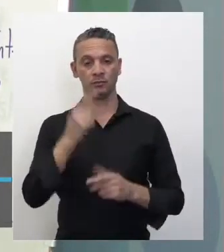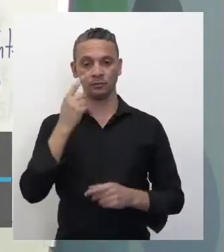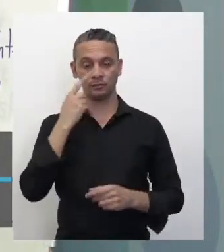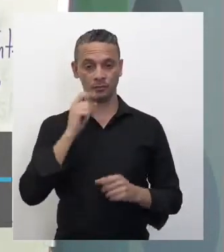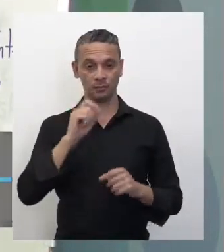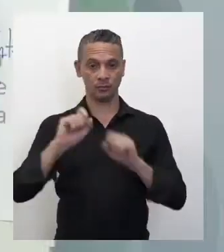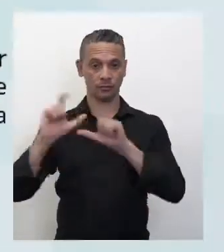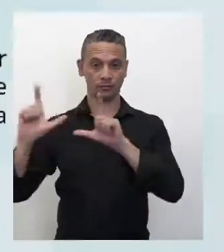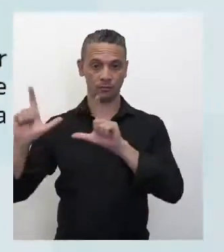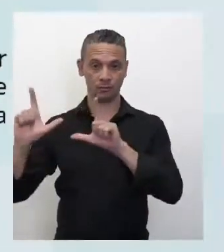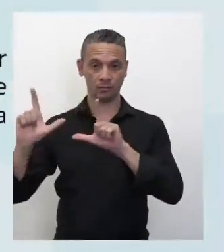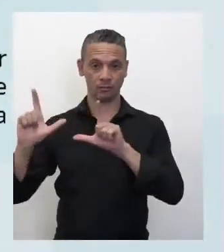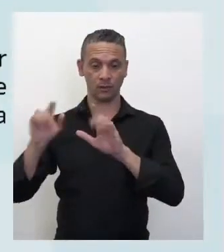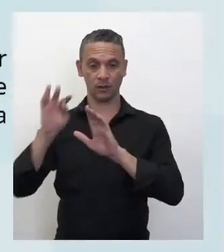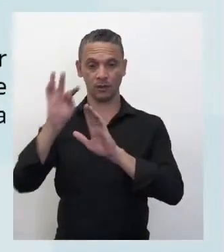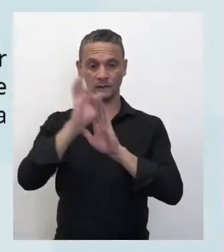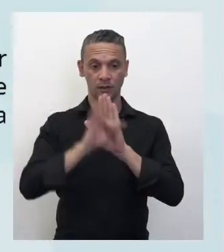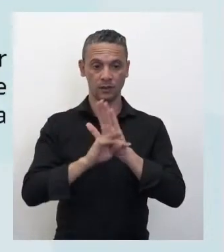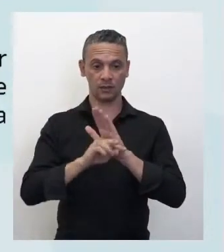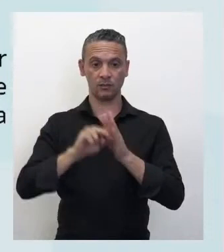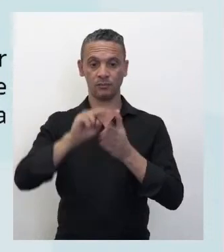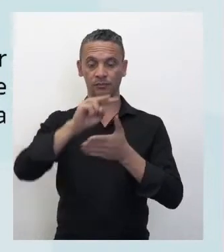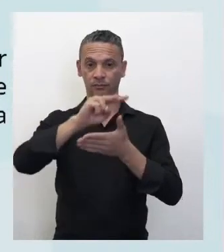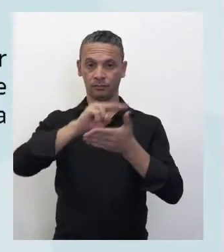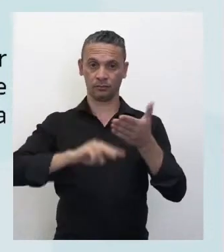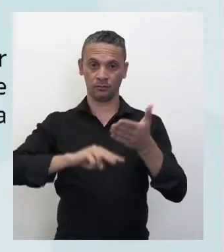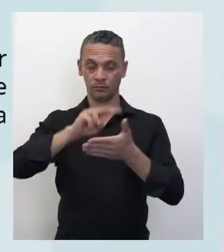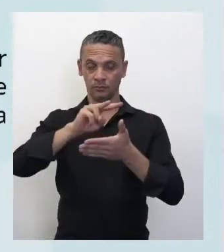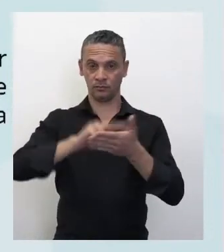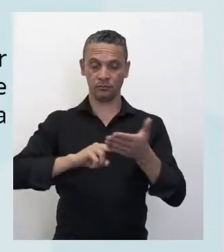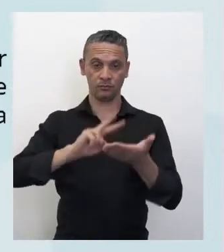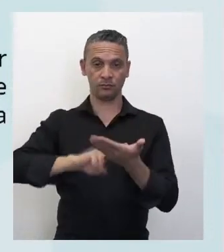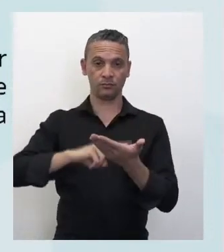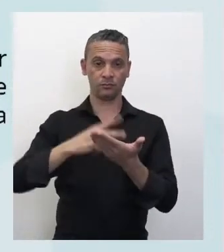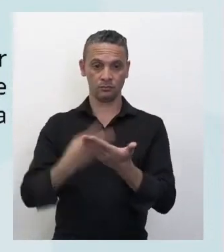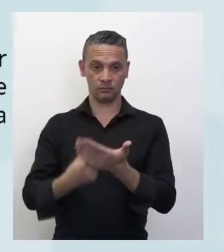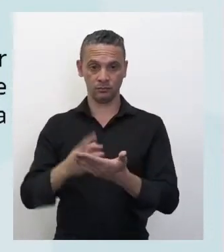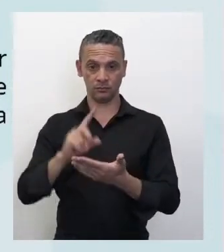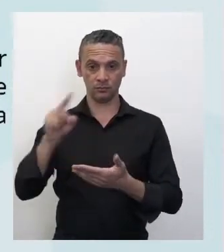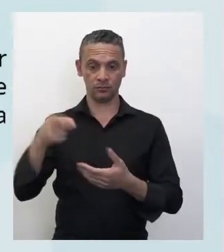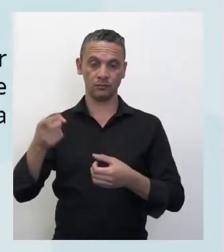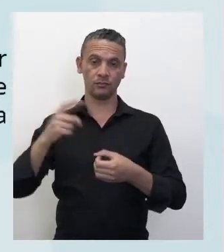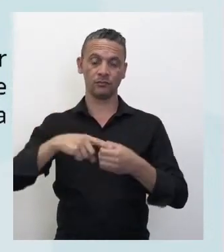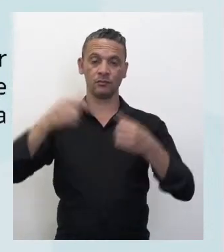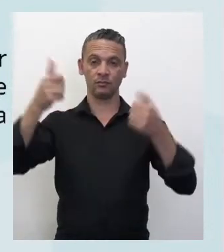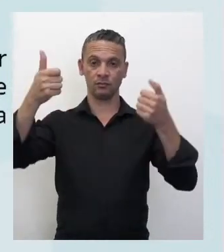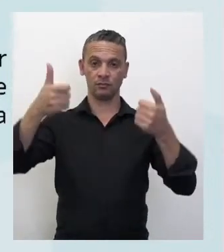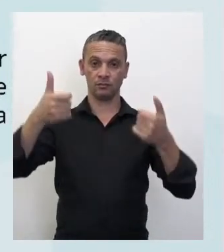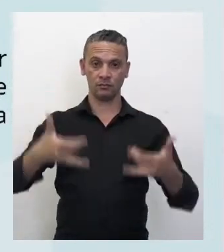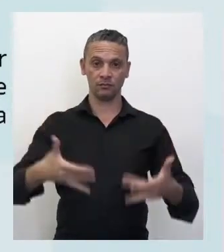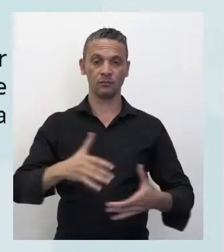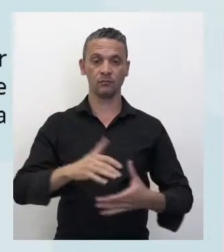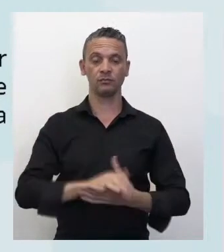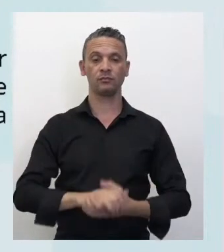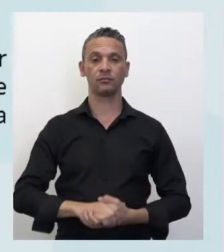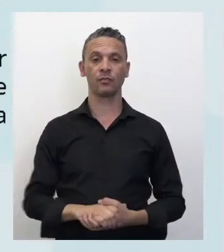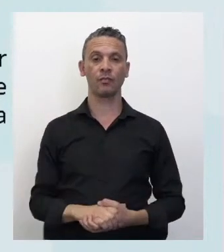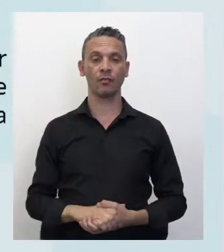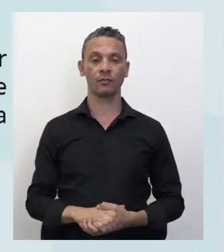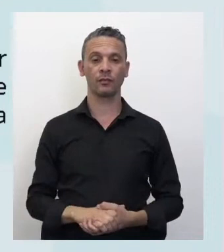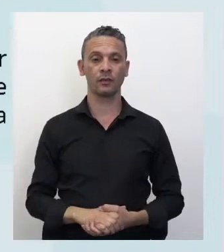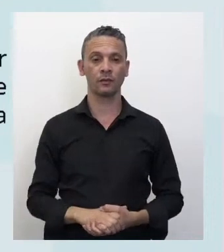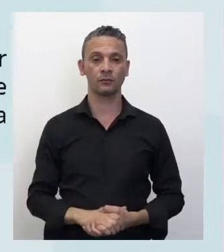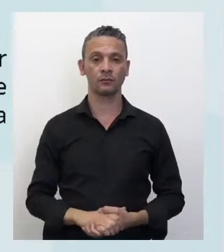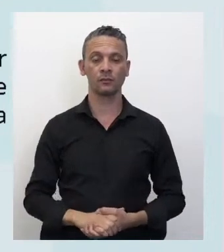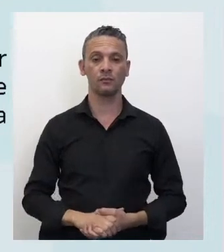Eles aparecem sublinhados, nós vamos ler, traduzir o texto e depois uma retomada da explicação do que é o Simple Present. Tá? Então,